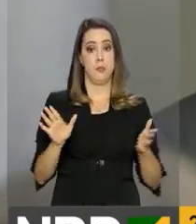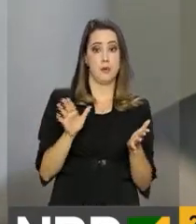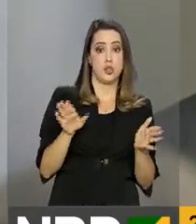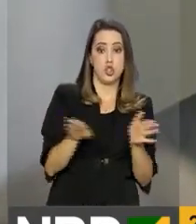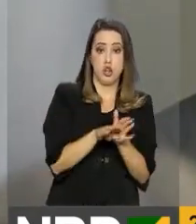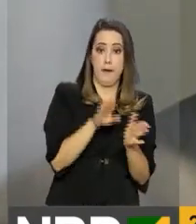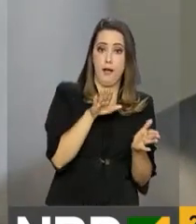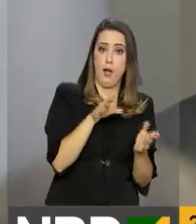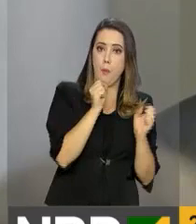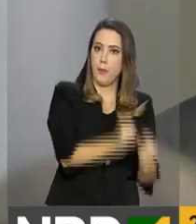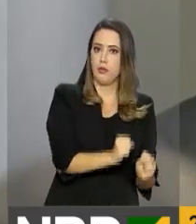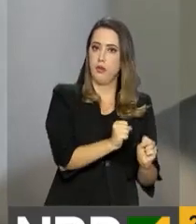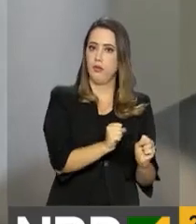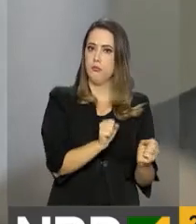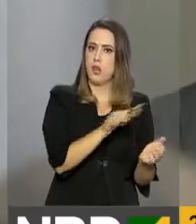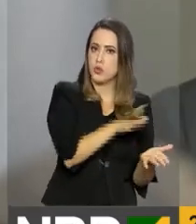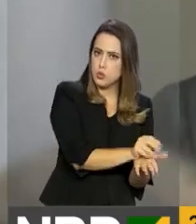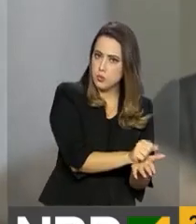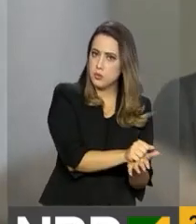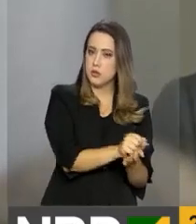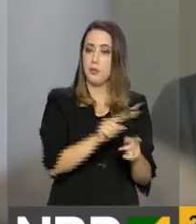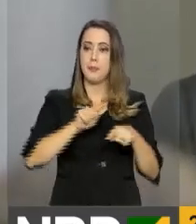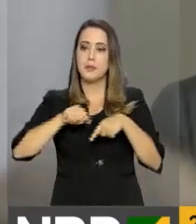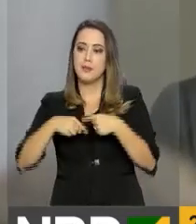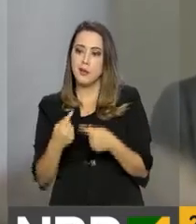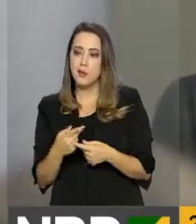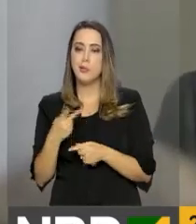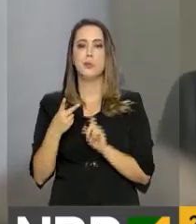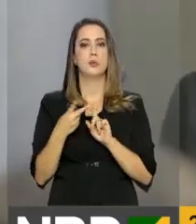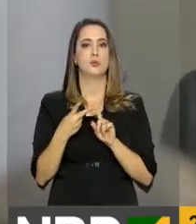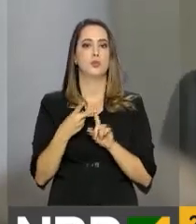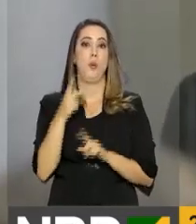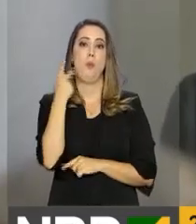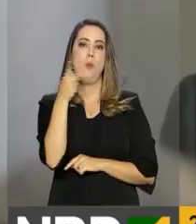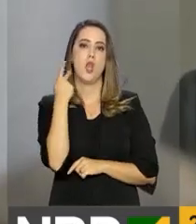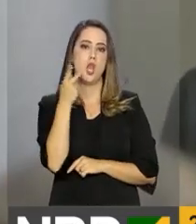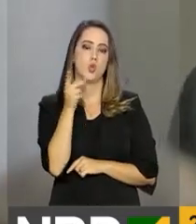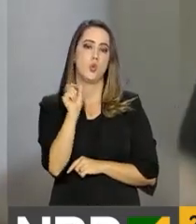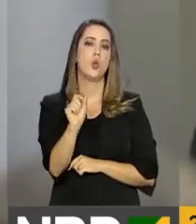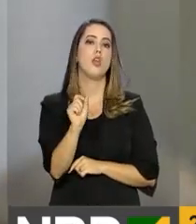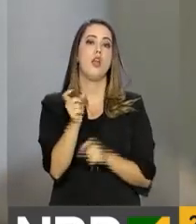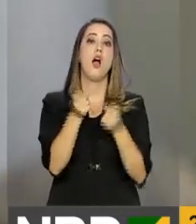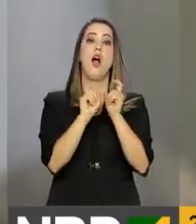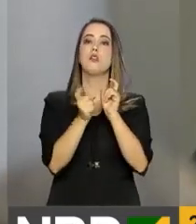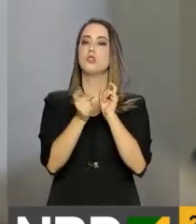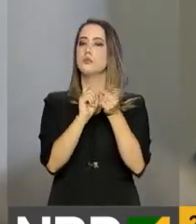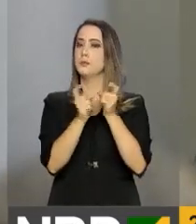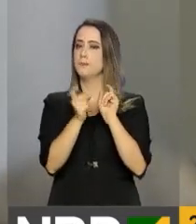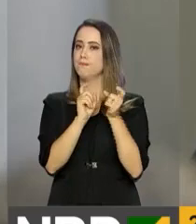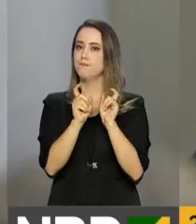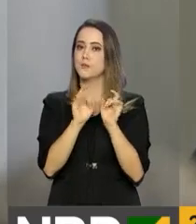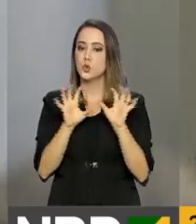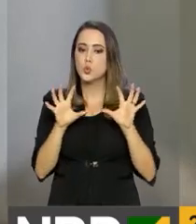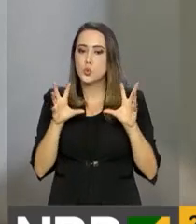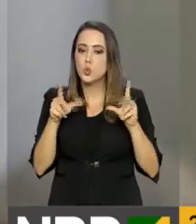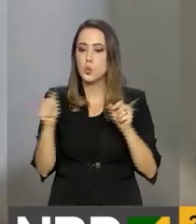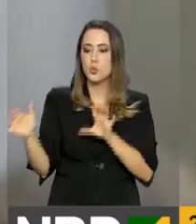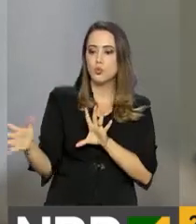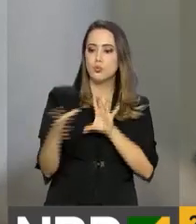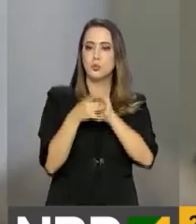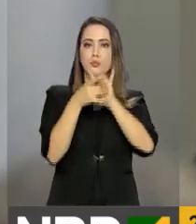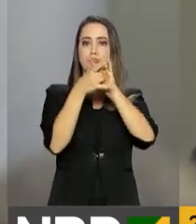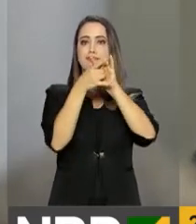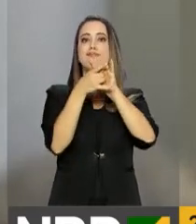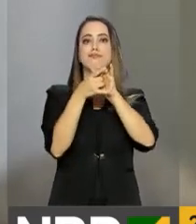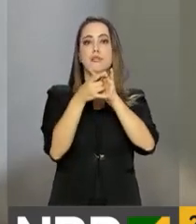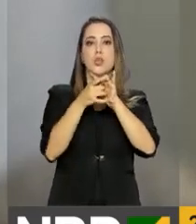poder, mas depois disso você tem um momento político administrativo, em que todas as forças devem buscar o bem comum.